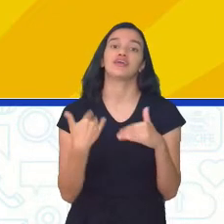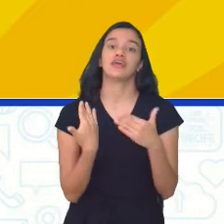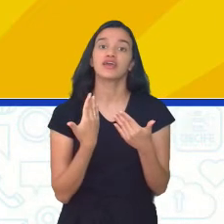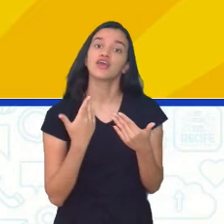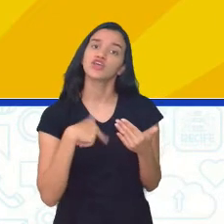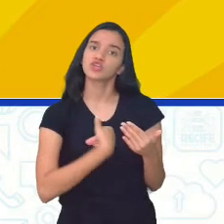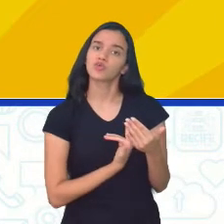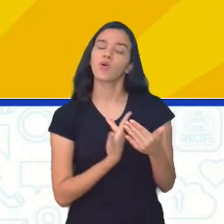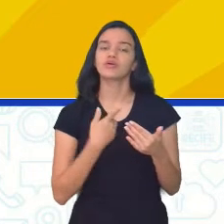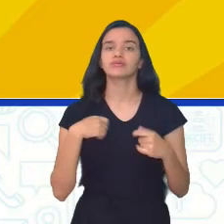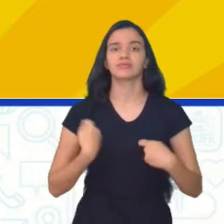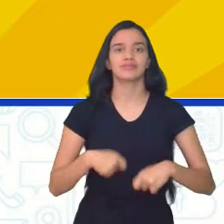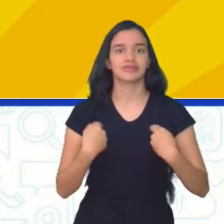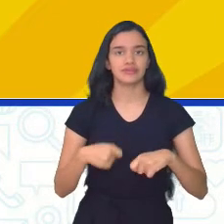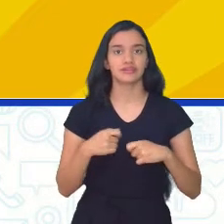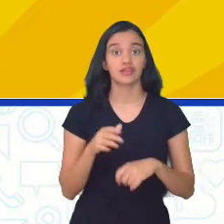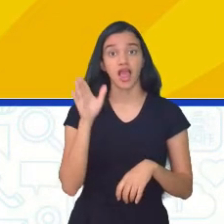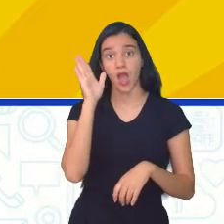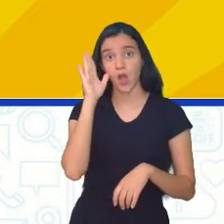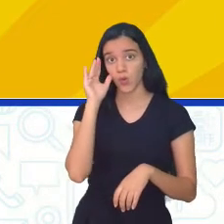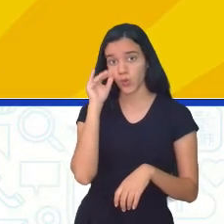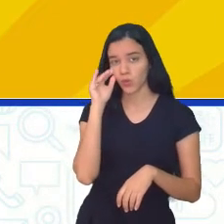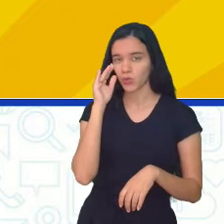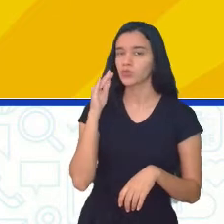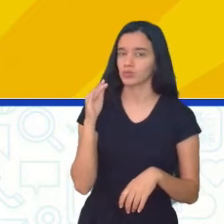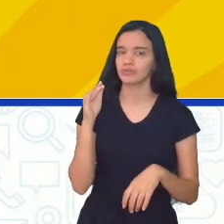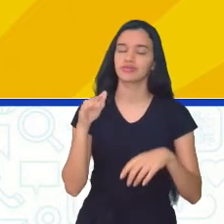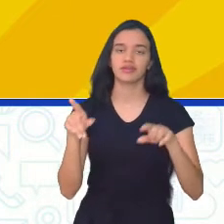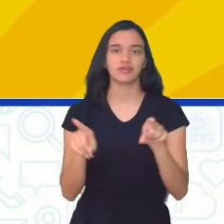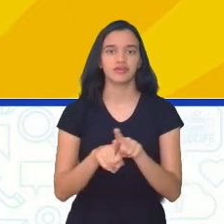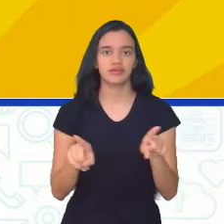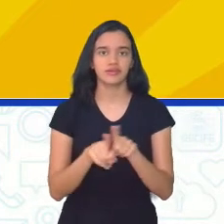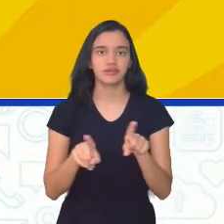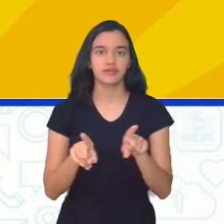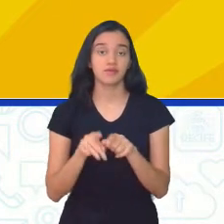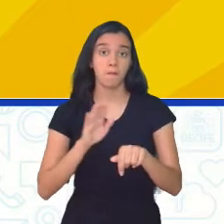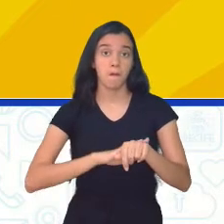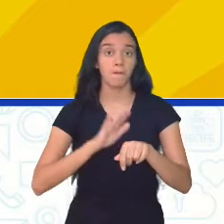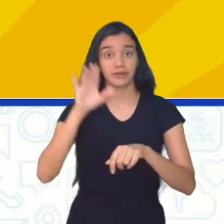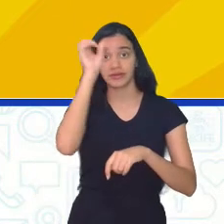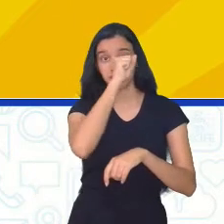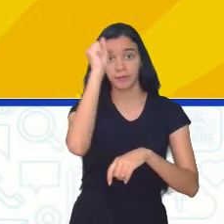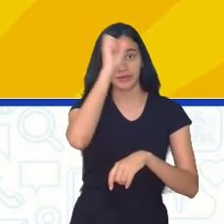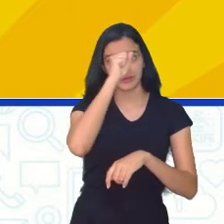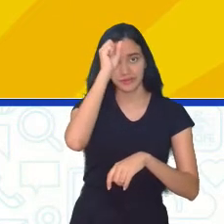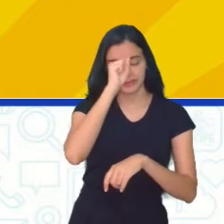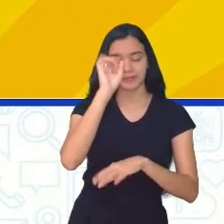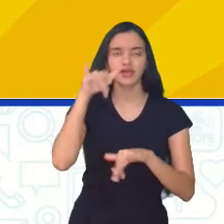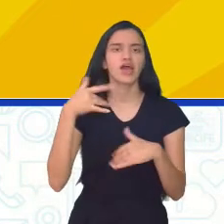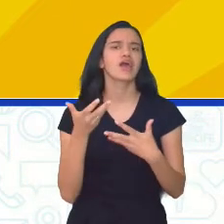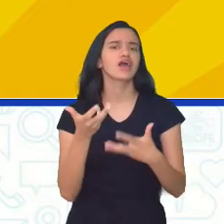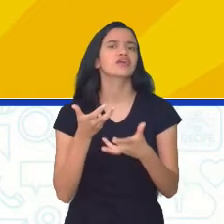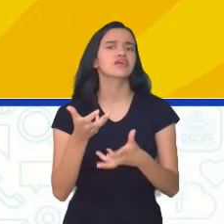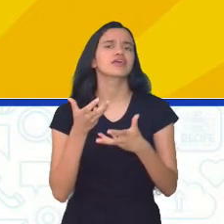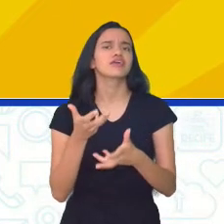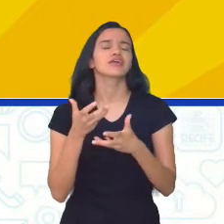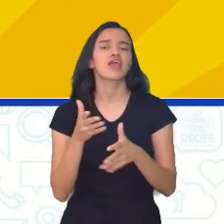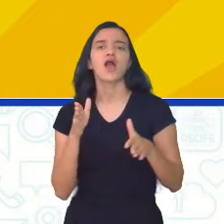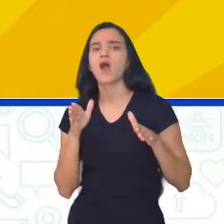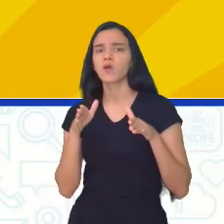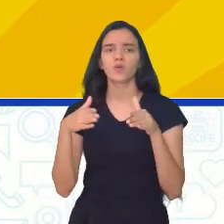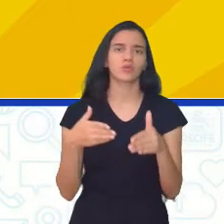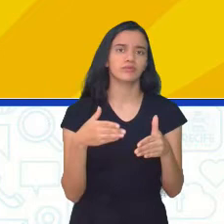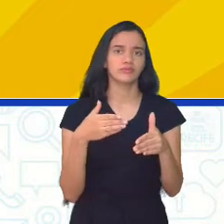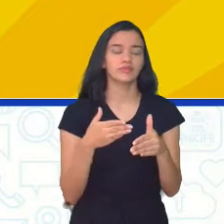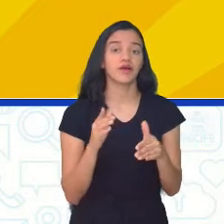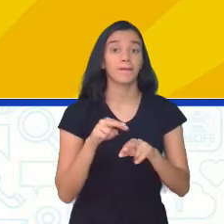que a gente precisa, né? A curiosidade faz parte desse momento de aprendizagem. Querer, a concentração.